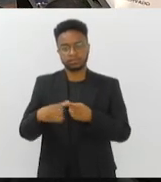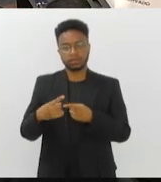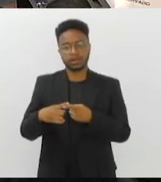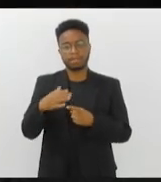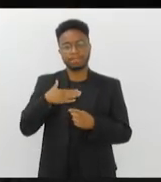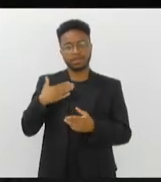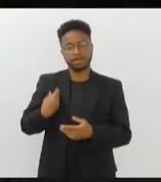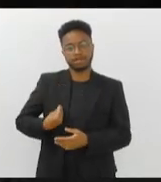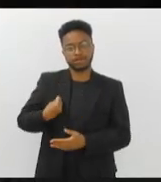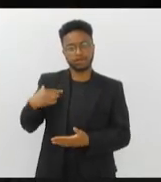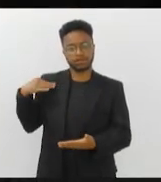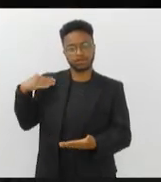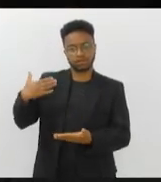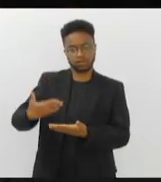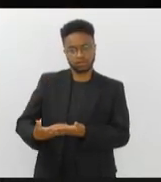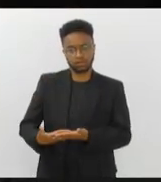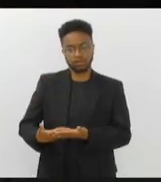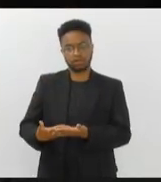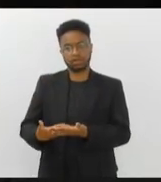vida,